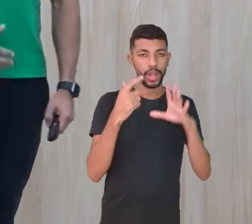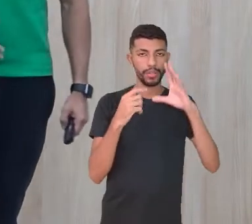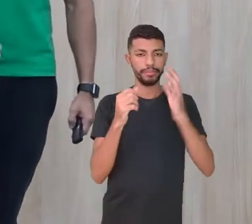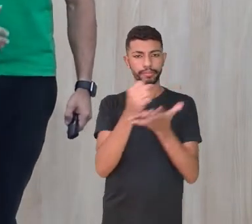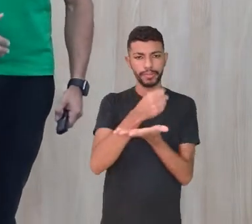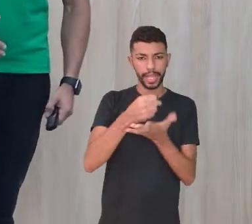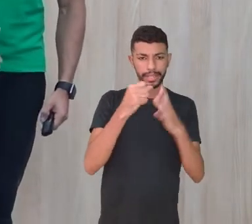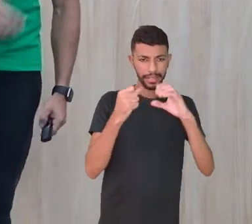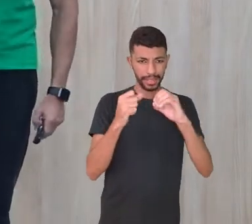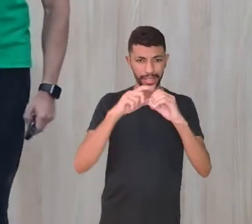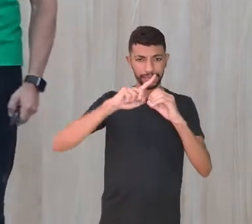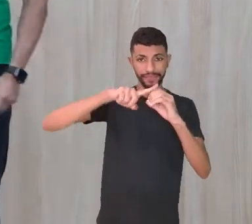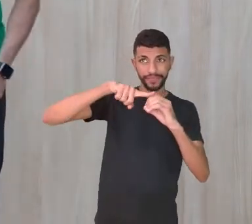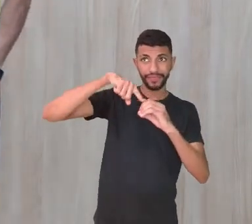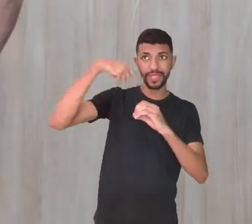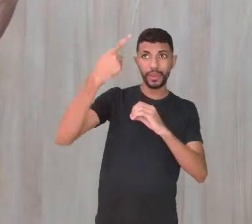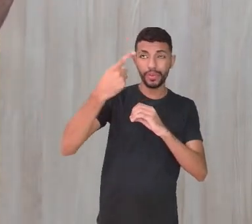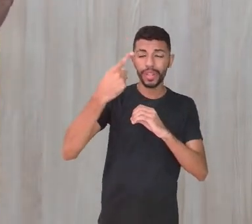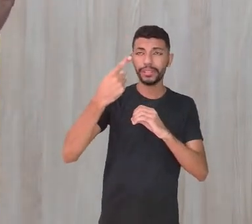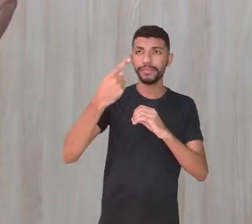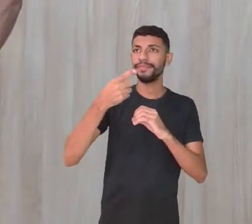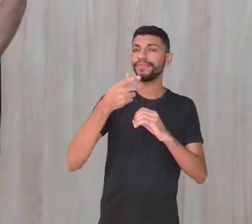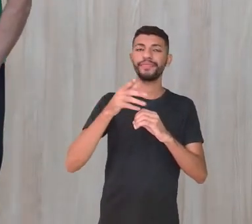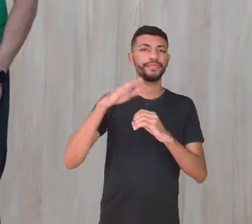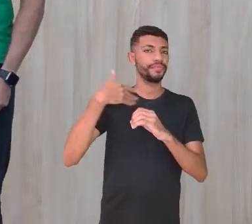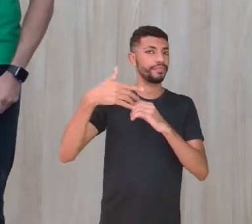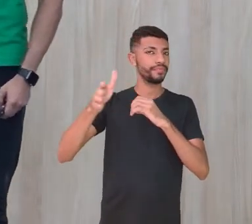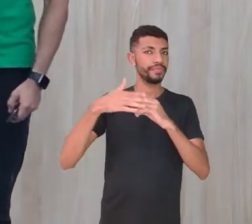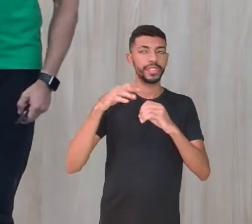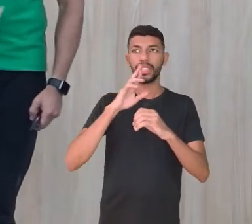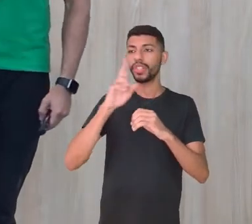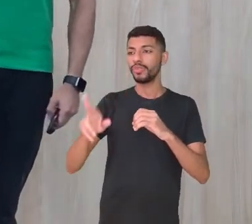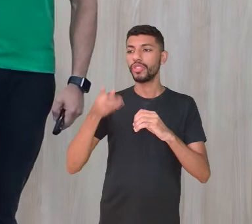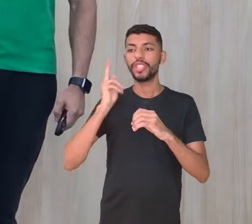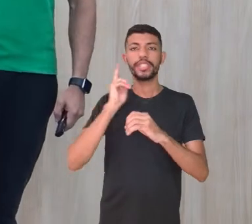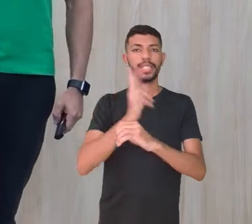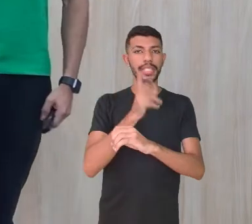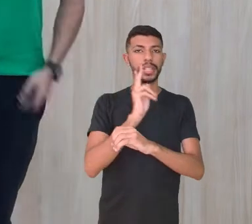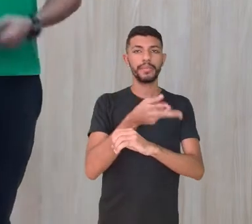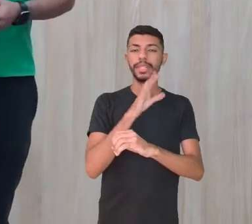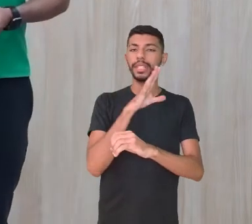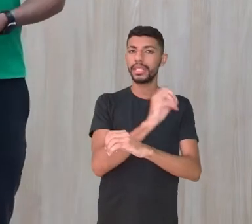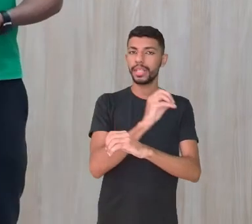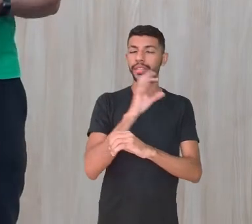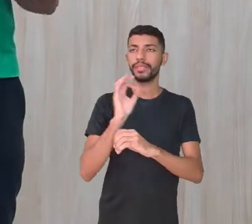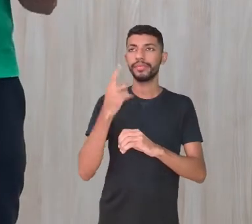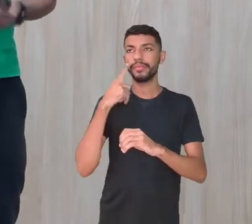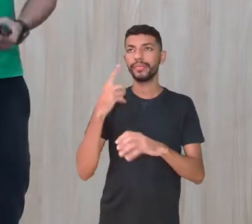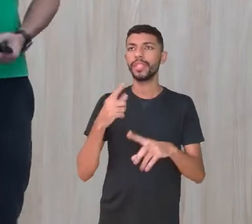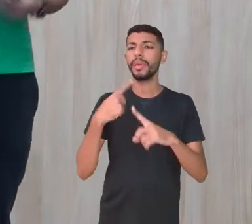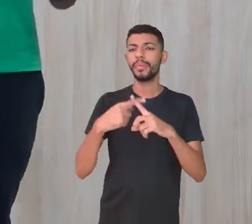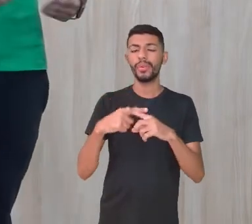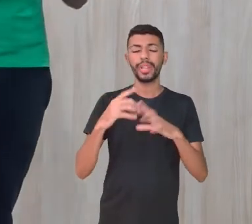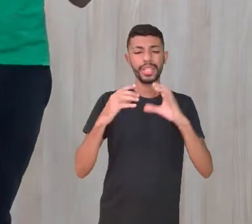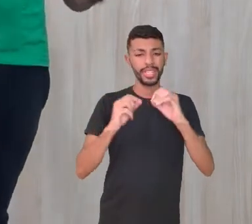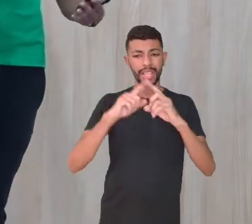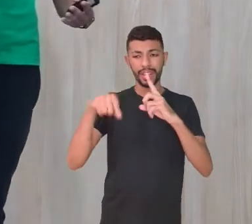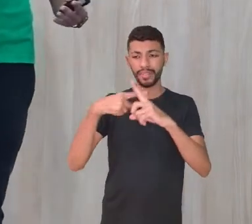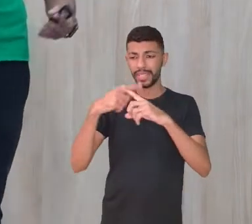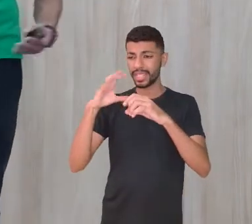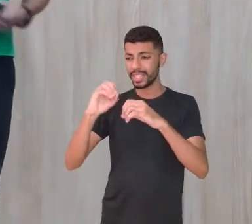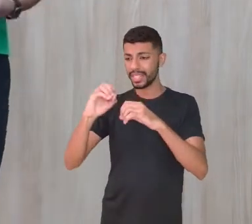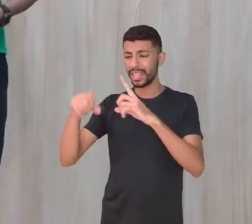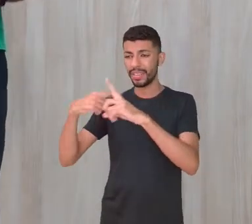não importa o valor do expoente, certo? O resultado vai dar igual a zero. Porque eu vou multiplicar aí o zero 5